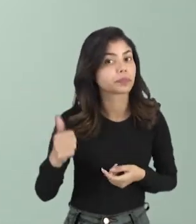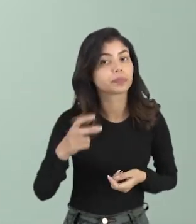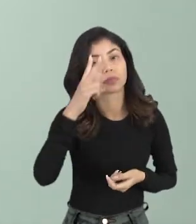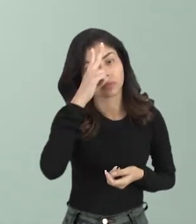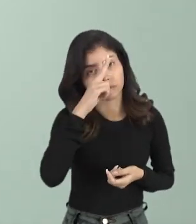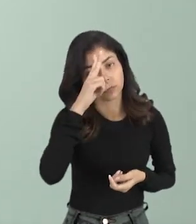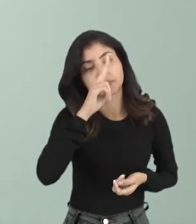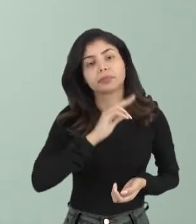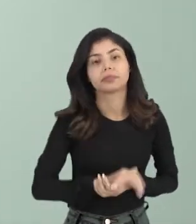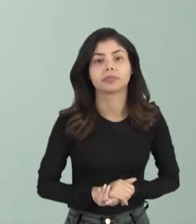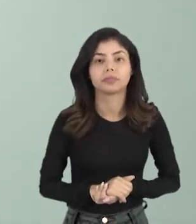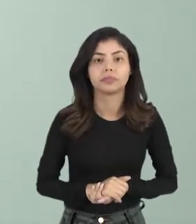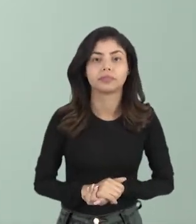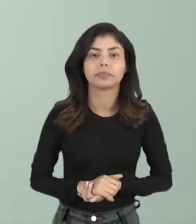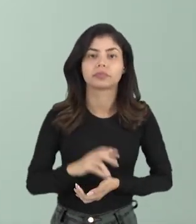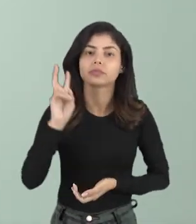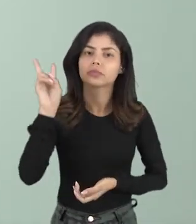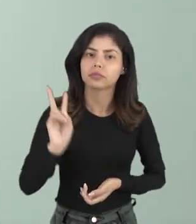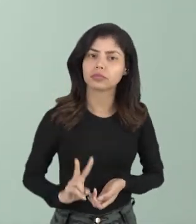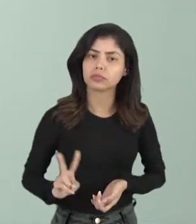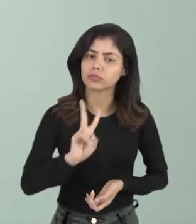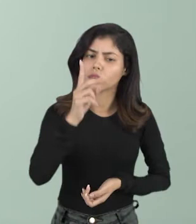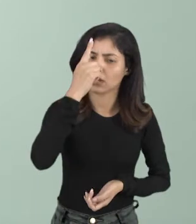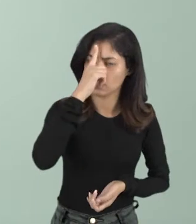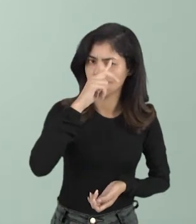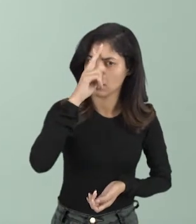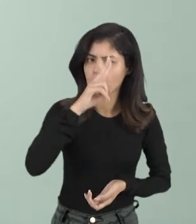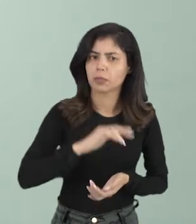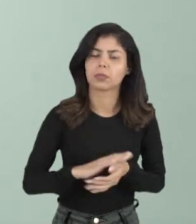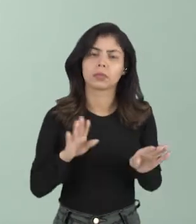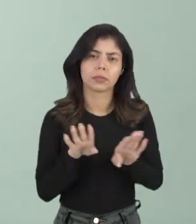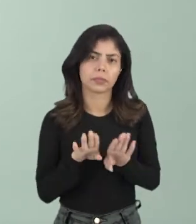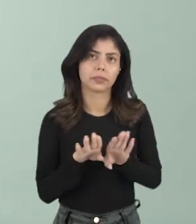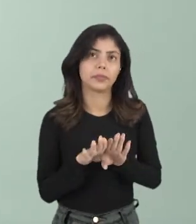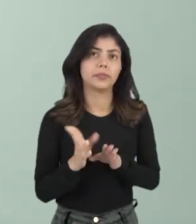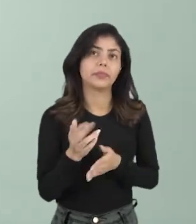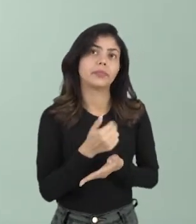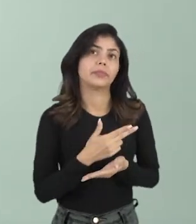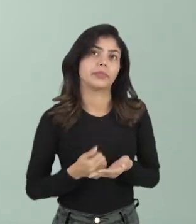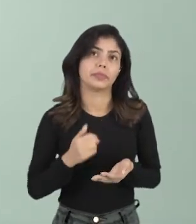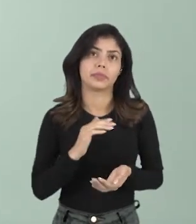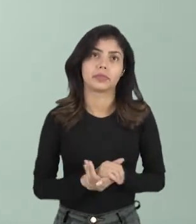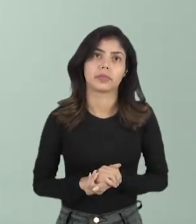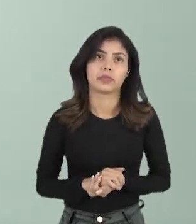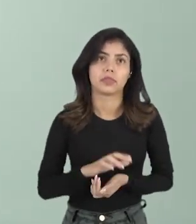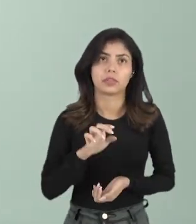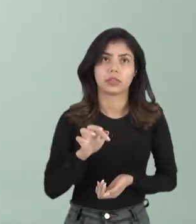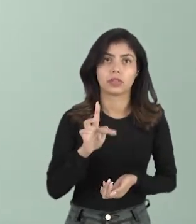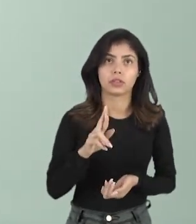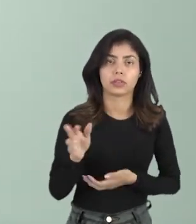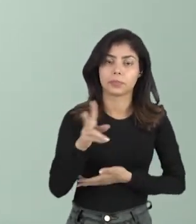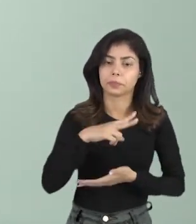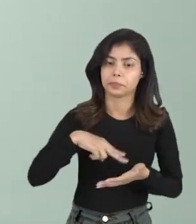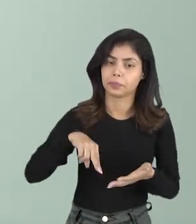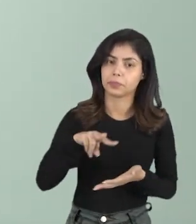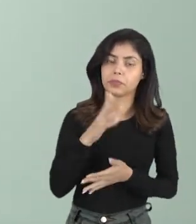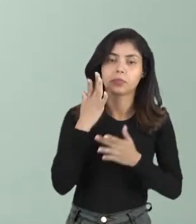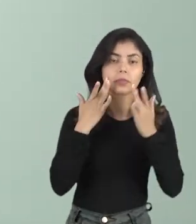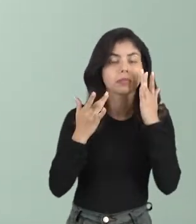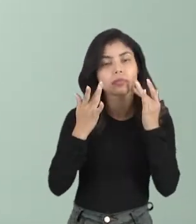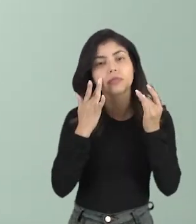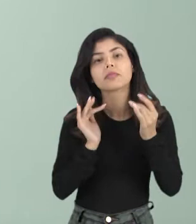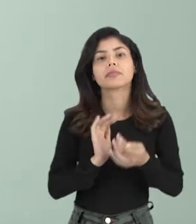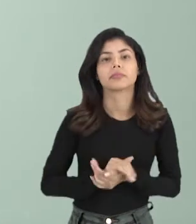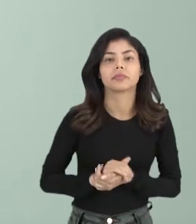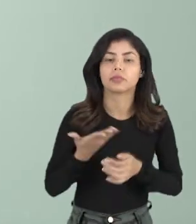lembrar que nós temos aí também uma arte chamada de efêmera, né? A dança, o